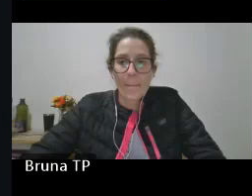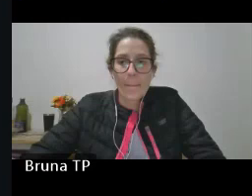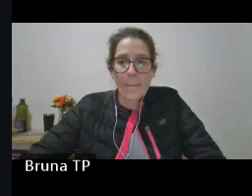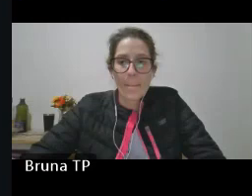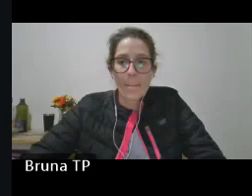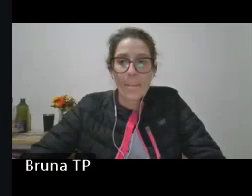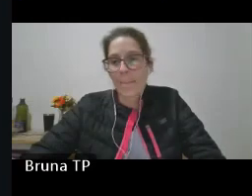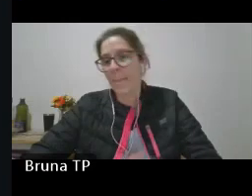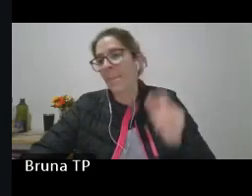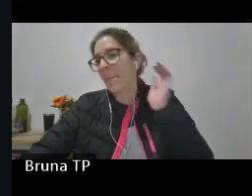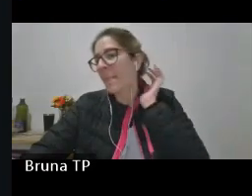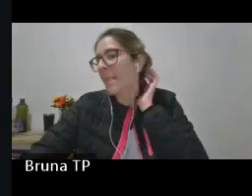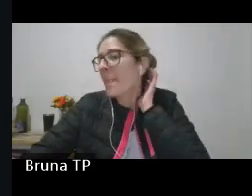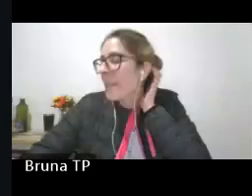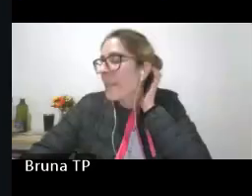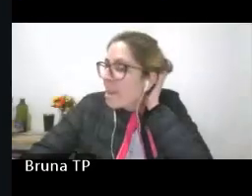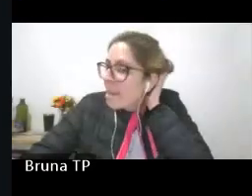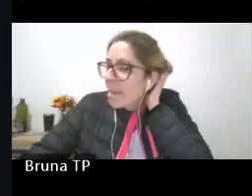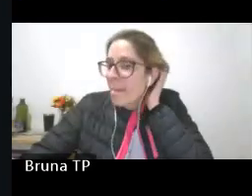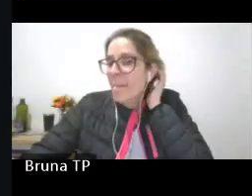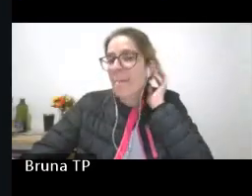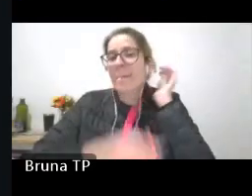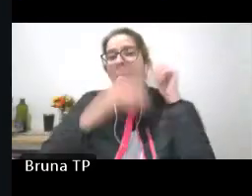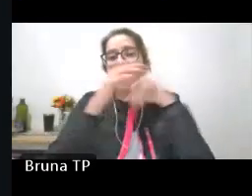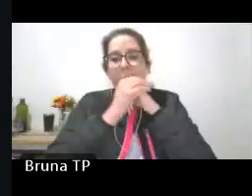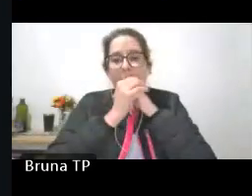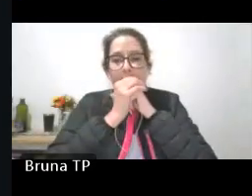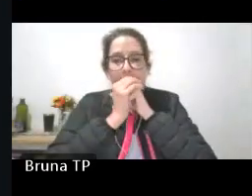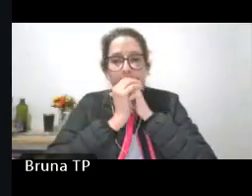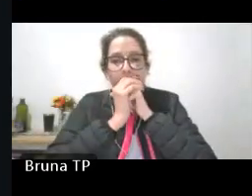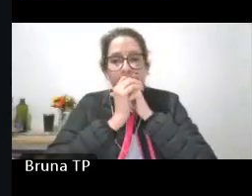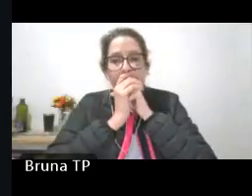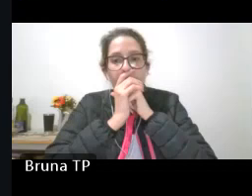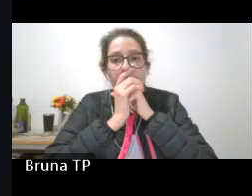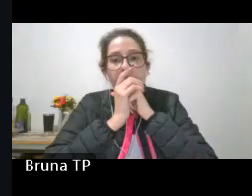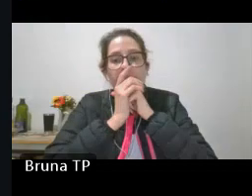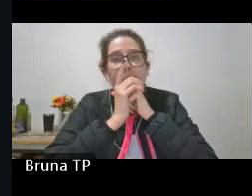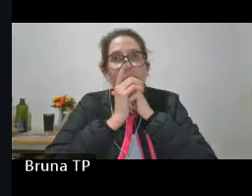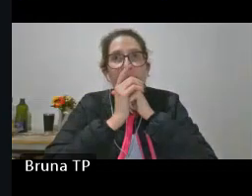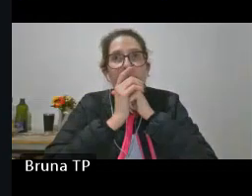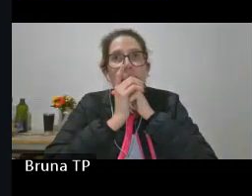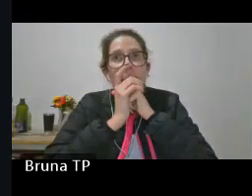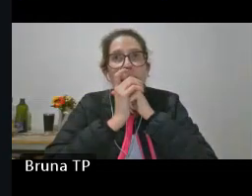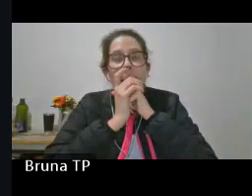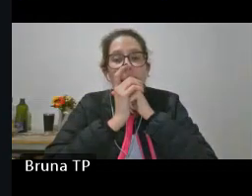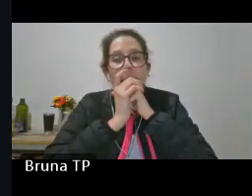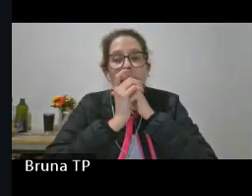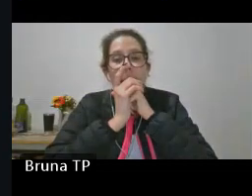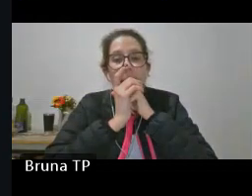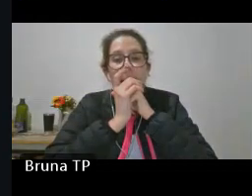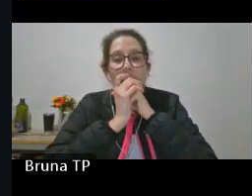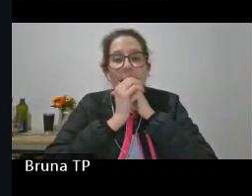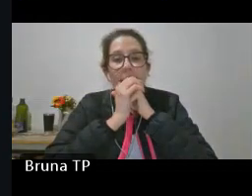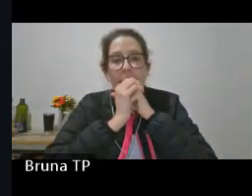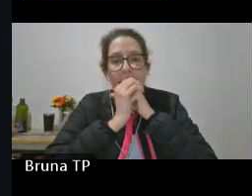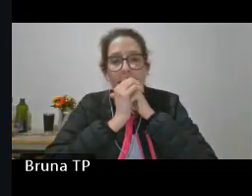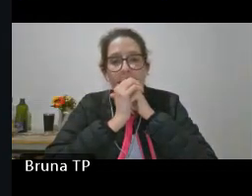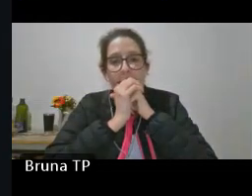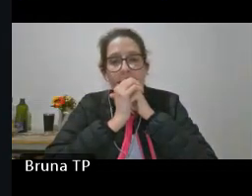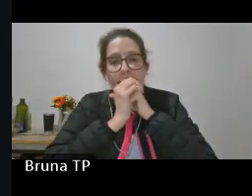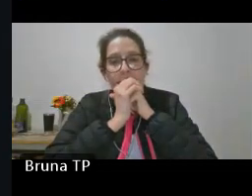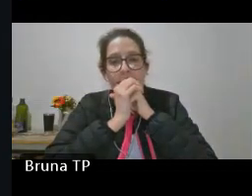E uma coisa que eu faço muito aqui na região são manuais, tá? Que é uma das coisas que podem